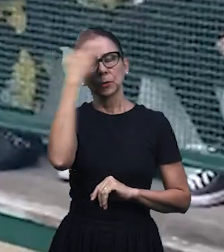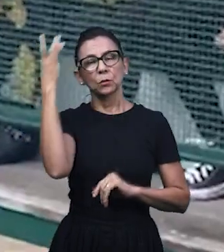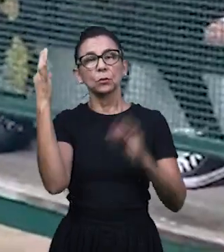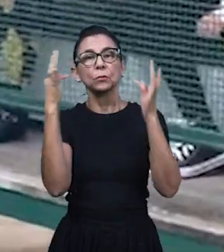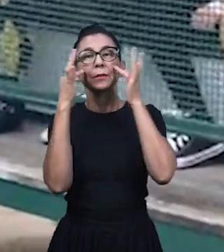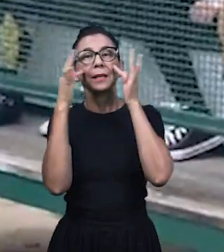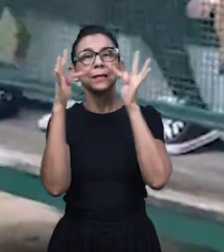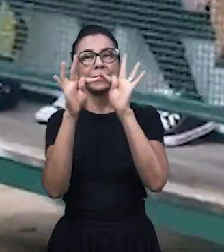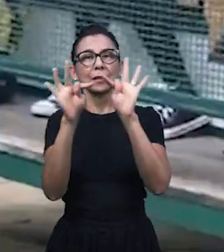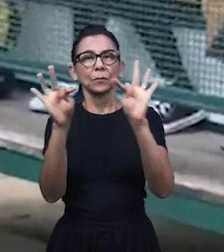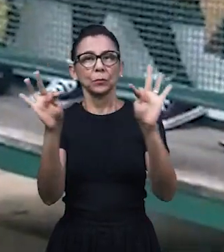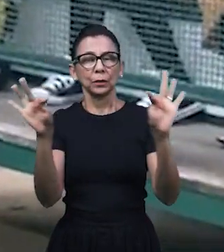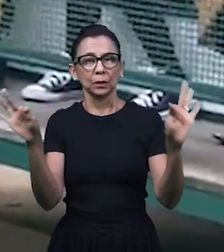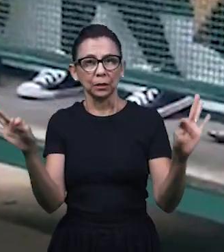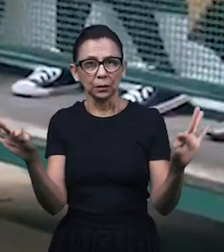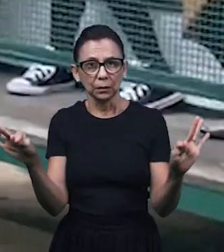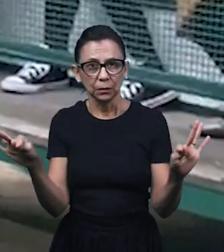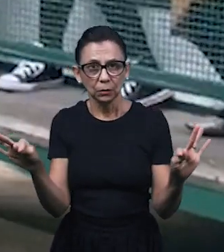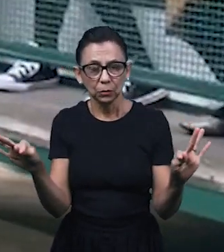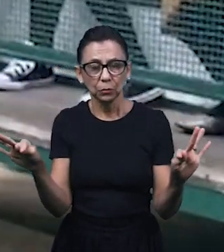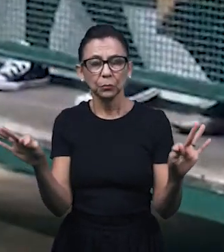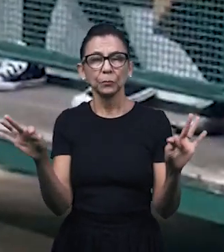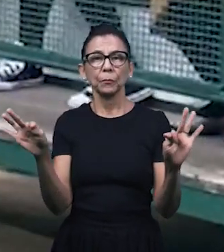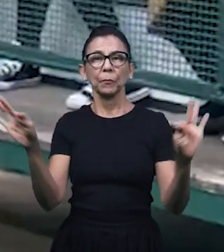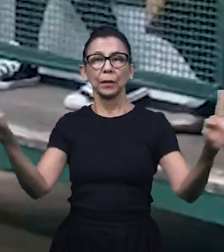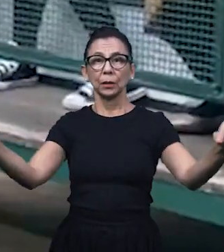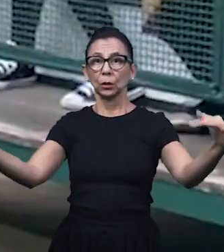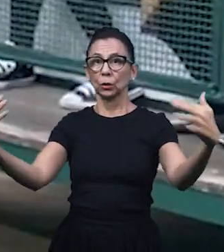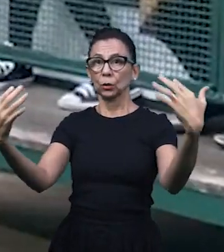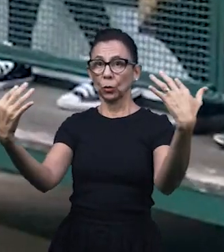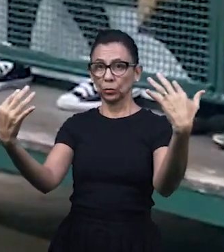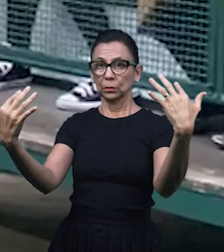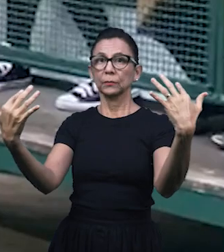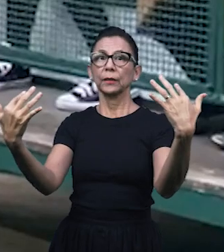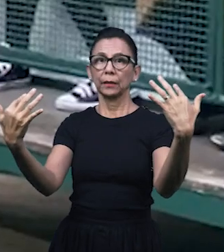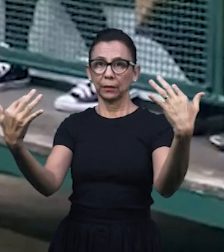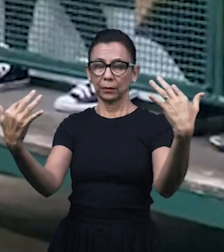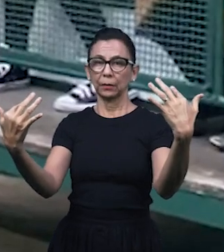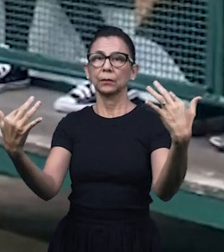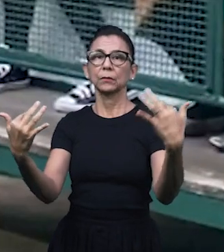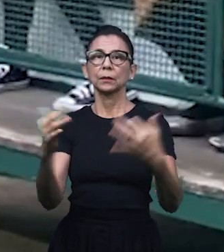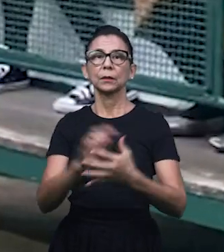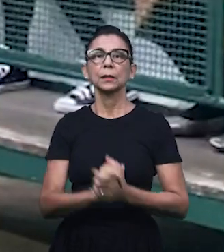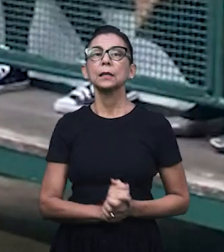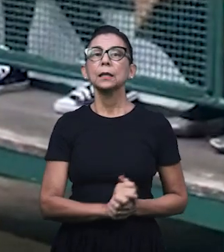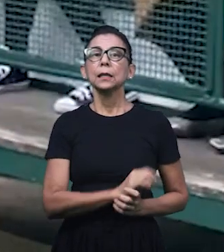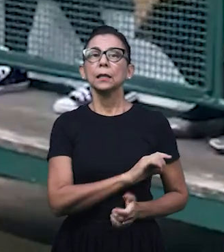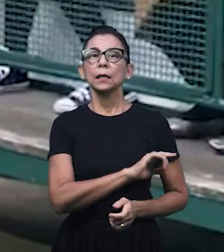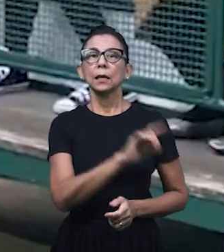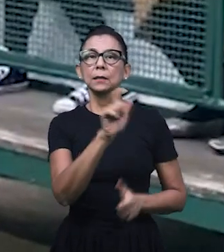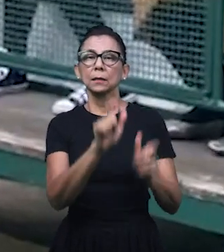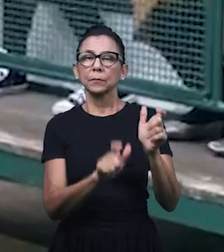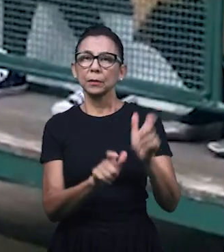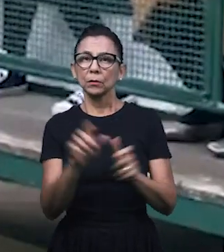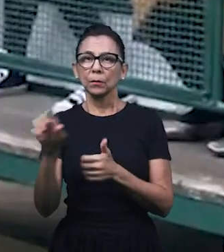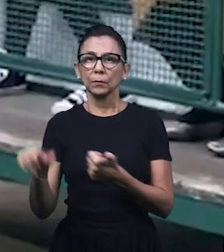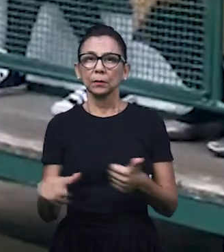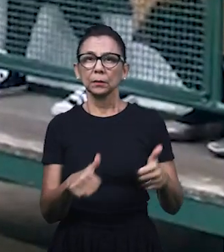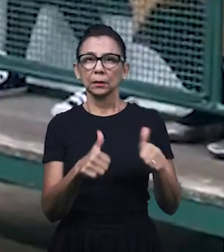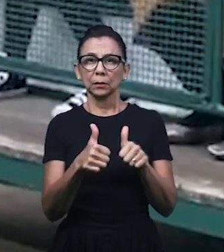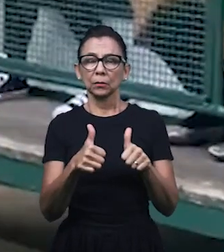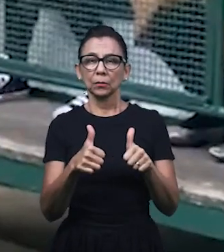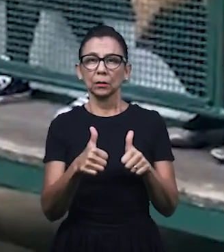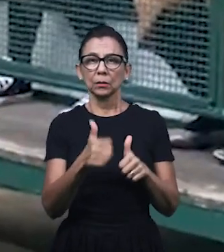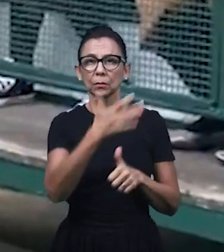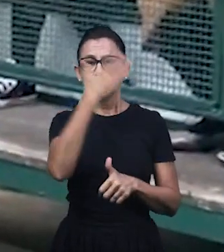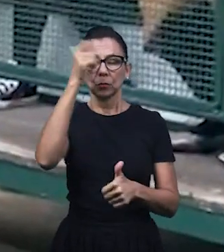de que eles escolheram Jesus, que eles são novas criaturas em Cristo